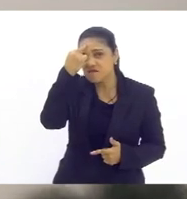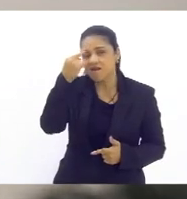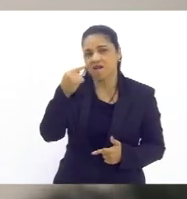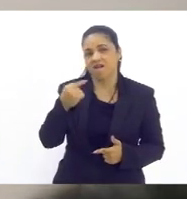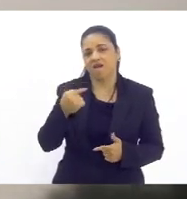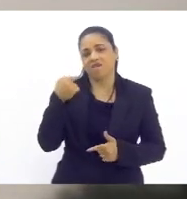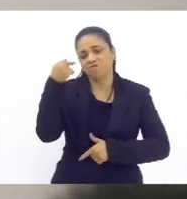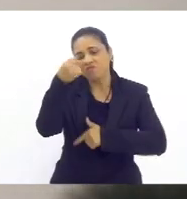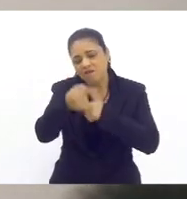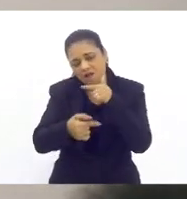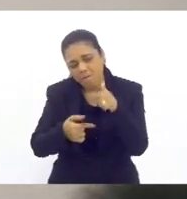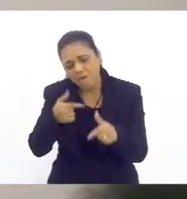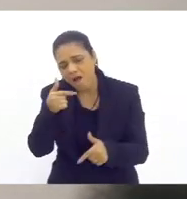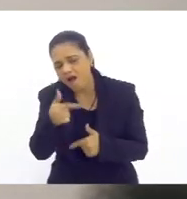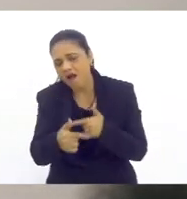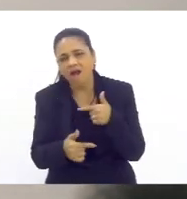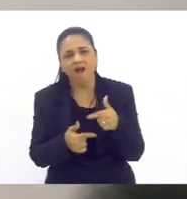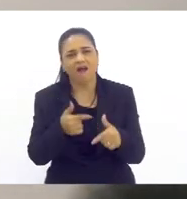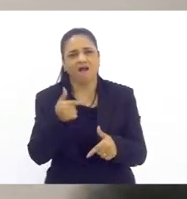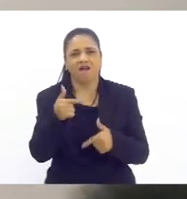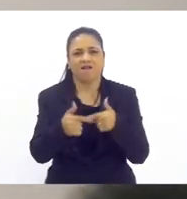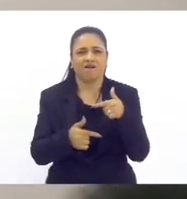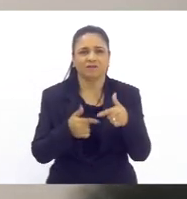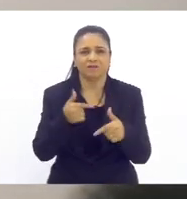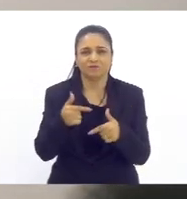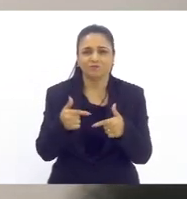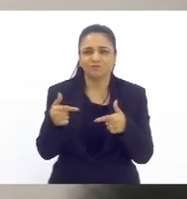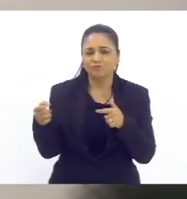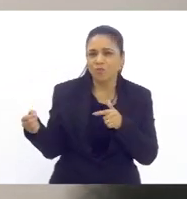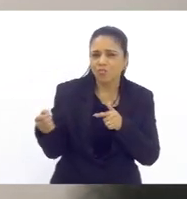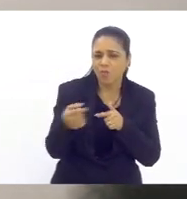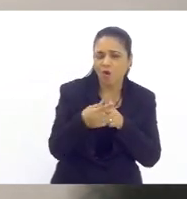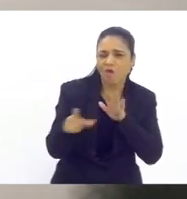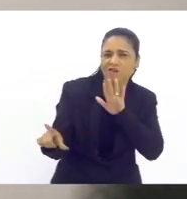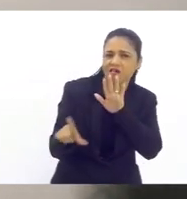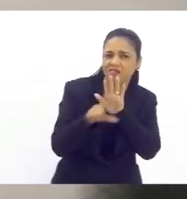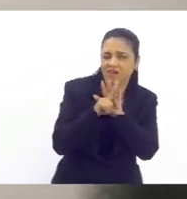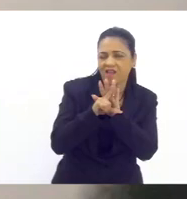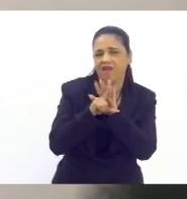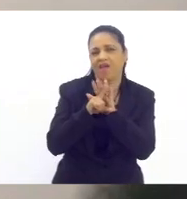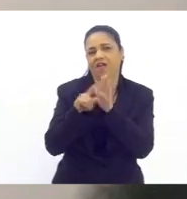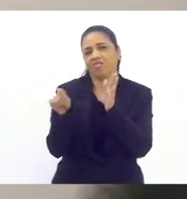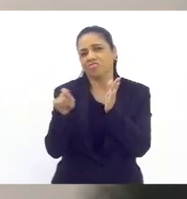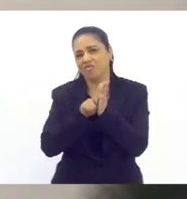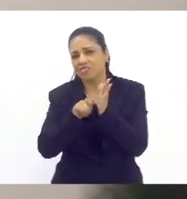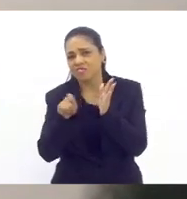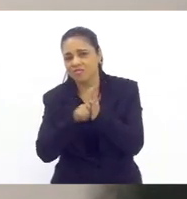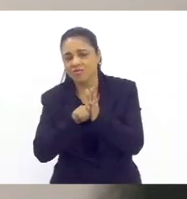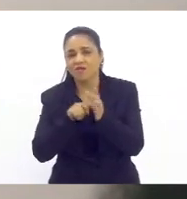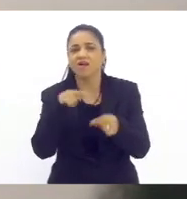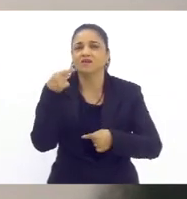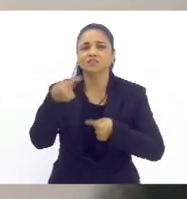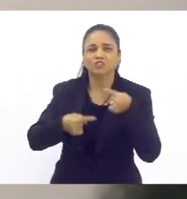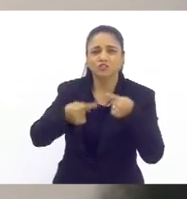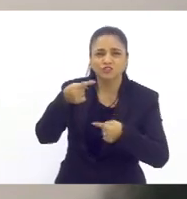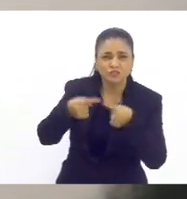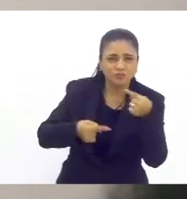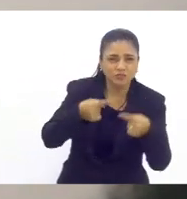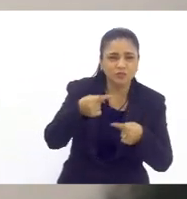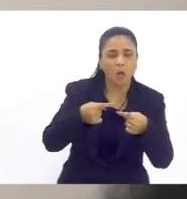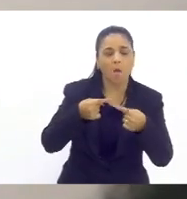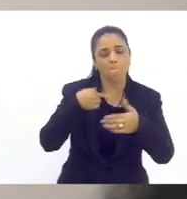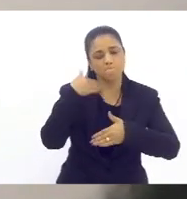gente teve todo um trabalho para ter essa nova lei de drogas e que com discussões extremamente